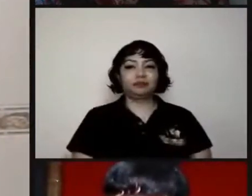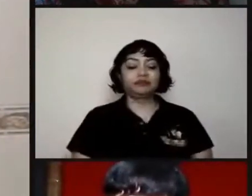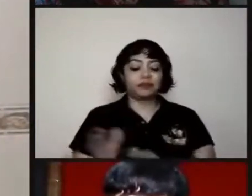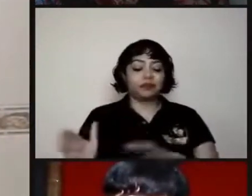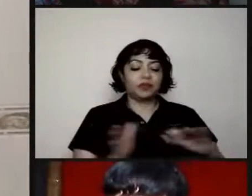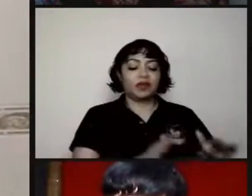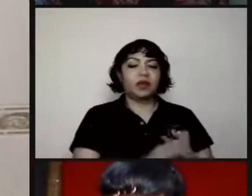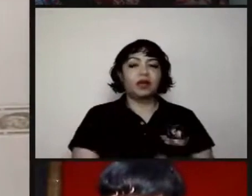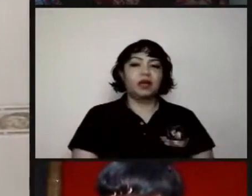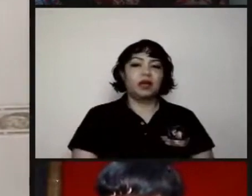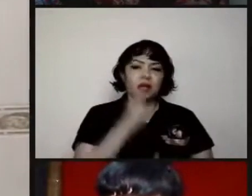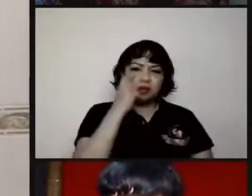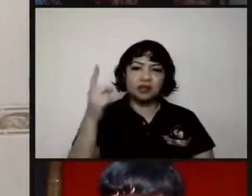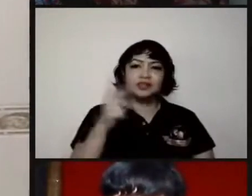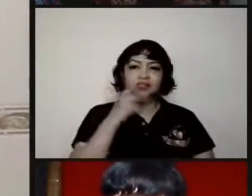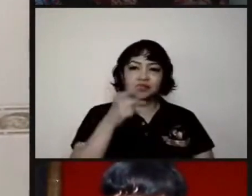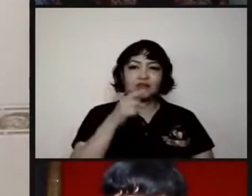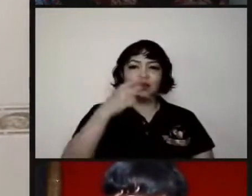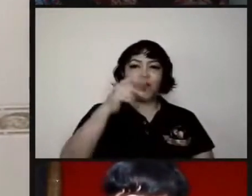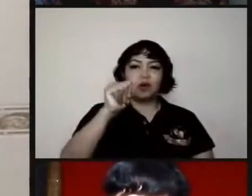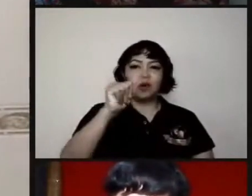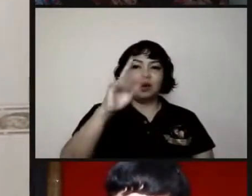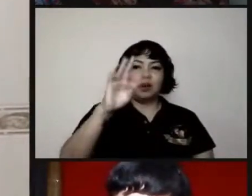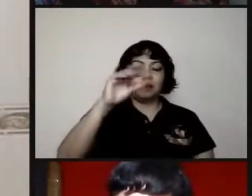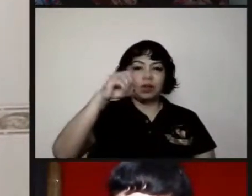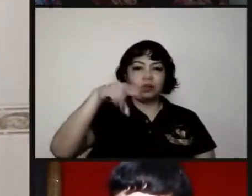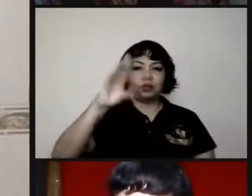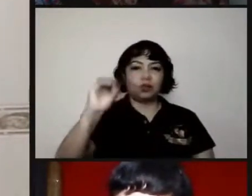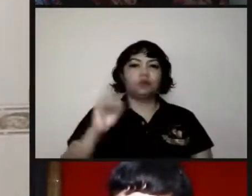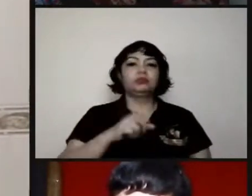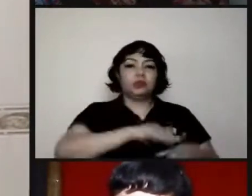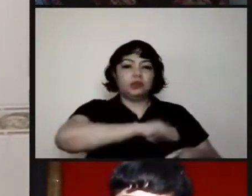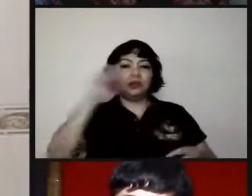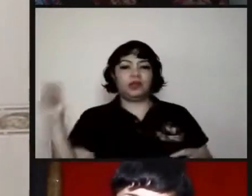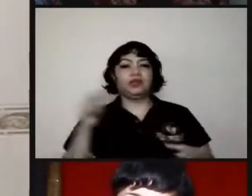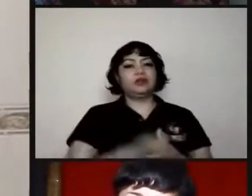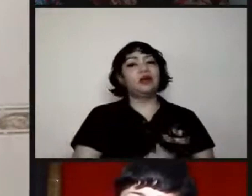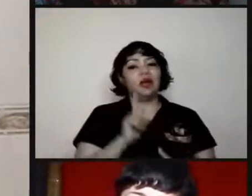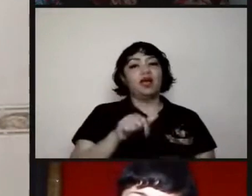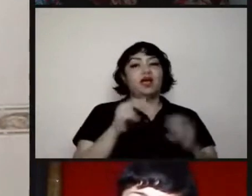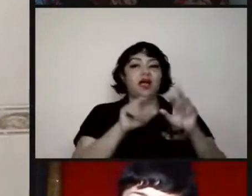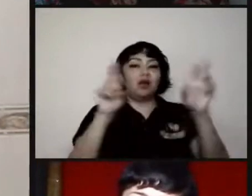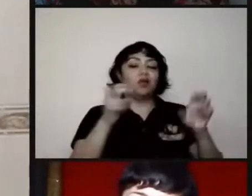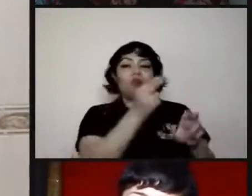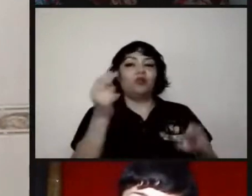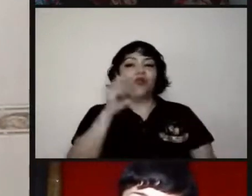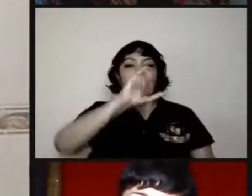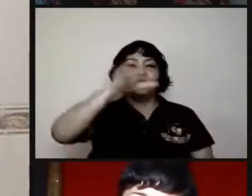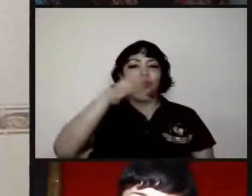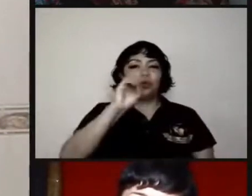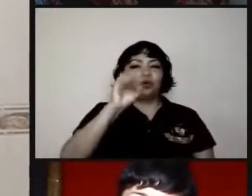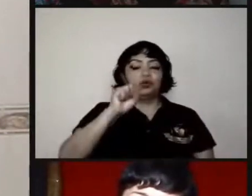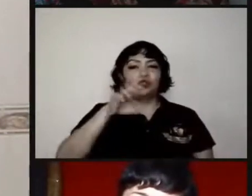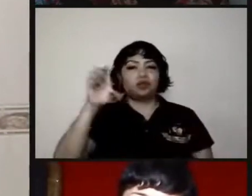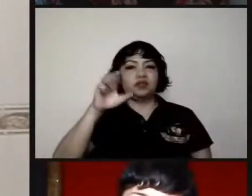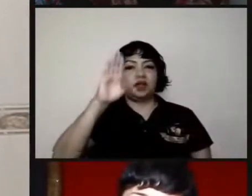nosso patrono da independência. Com certeza, são muitos personagens. Eu estava pesquisando recentemente sobre